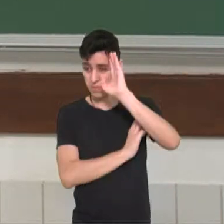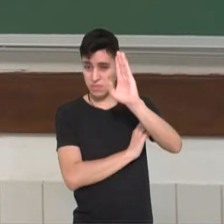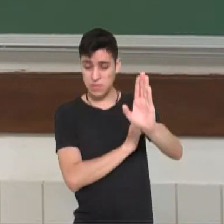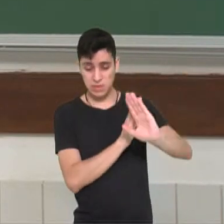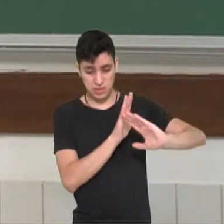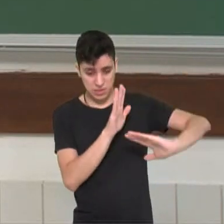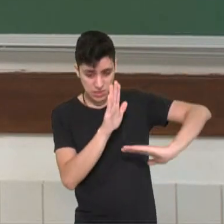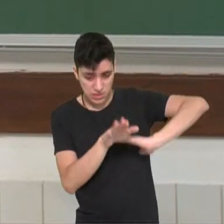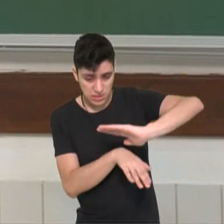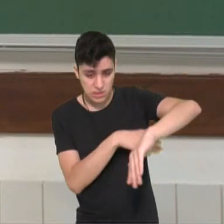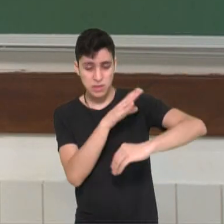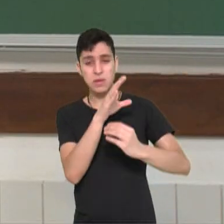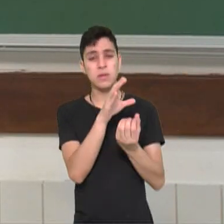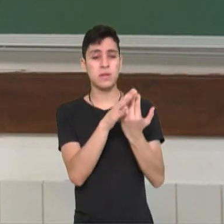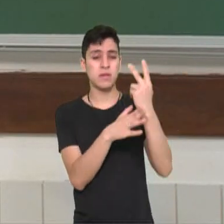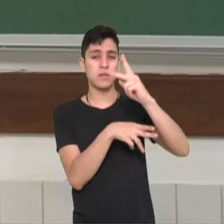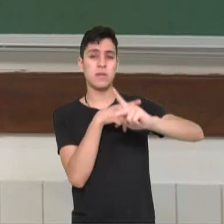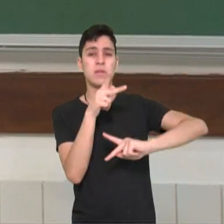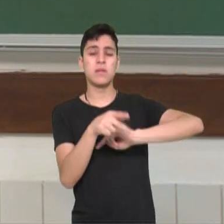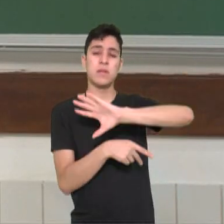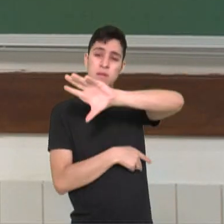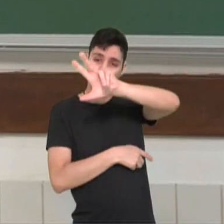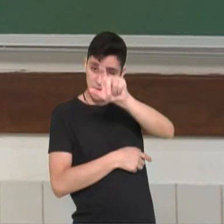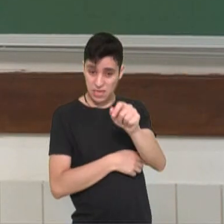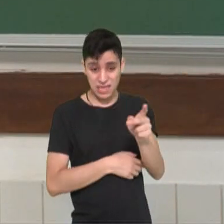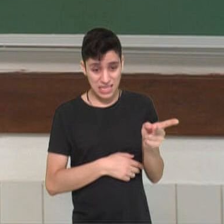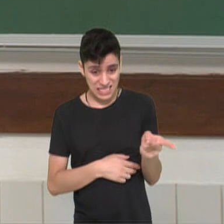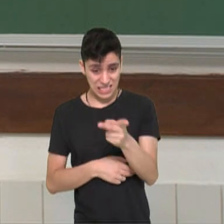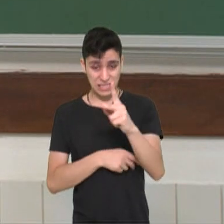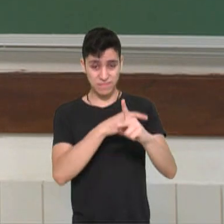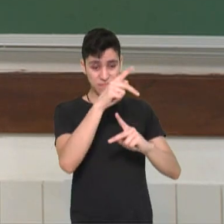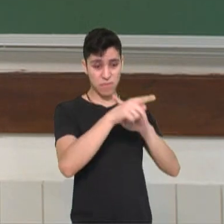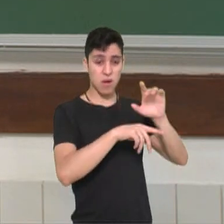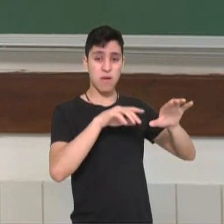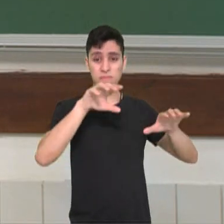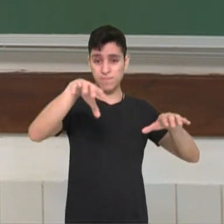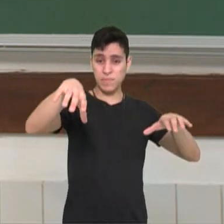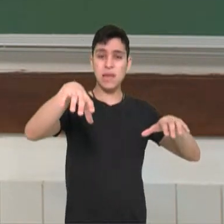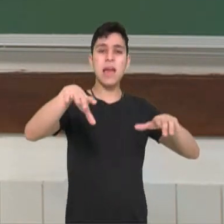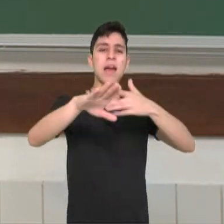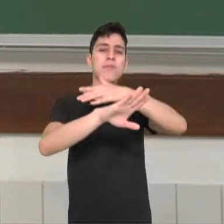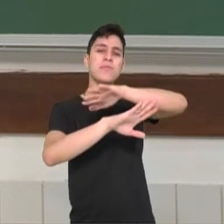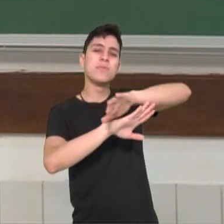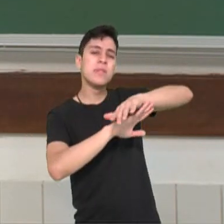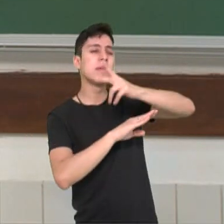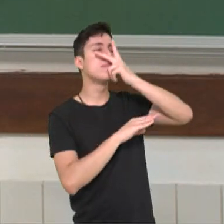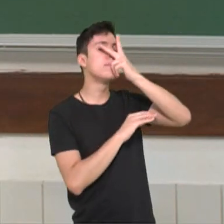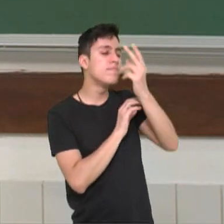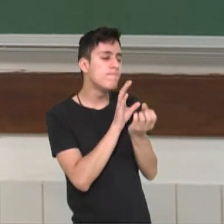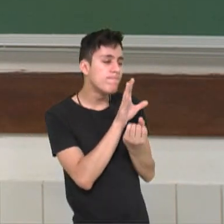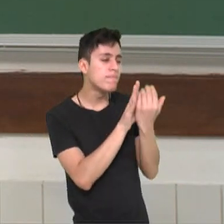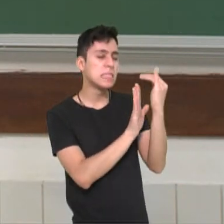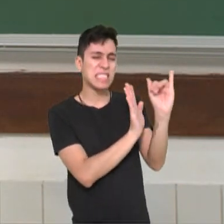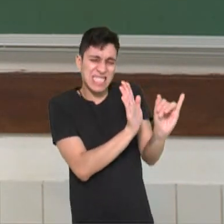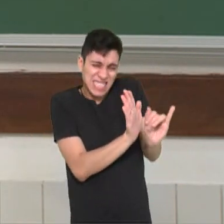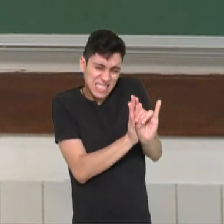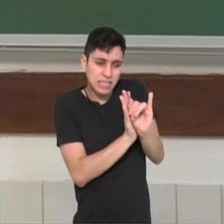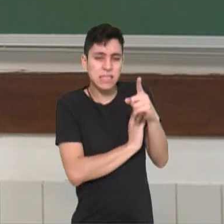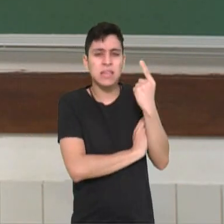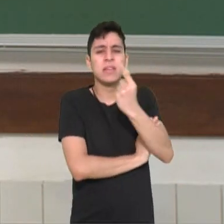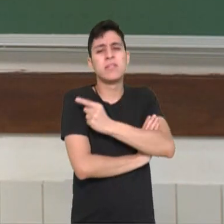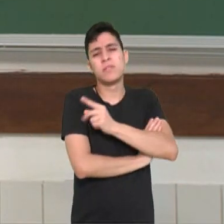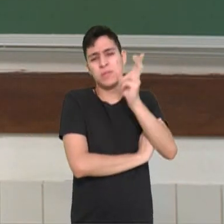construção, né, da população africana e que esses dois povos eles também vão ajudar a construir a